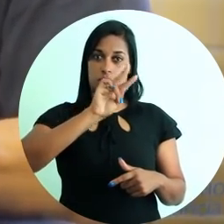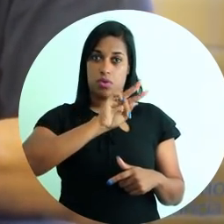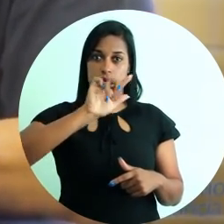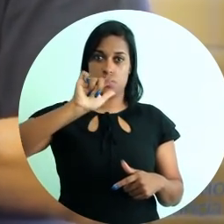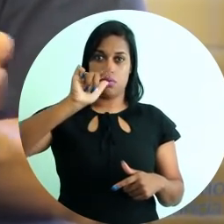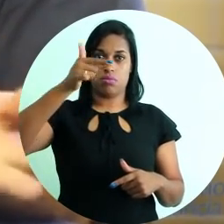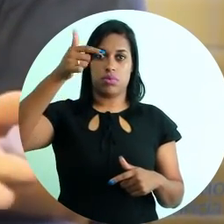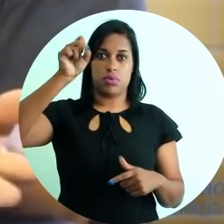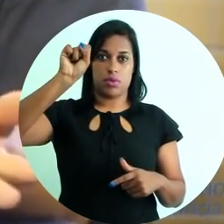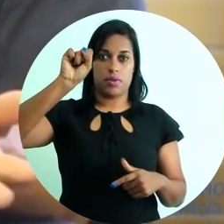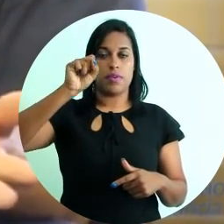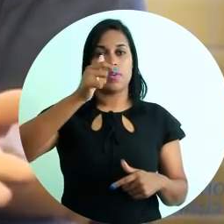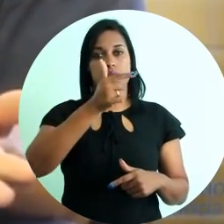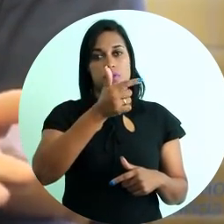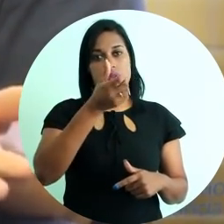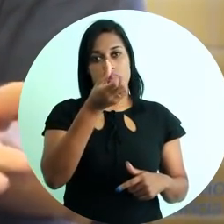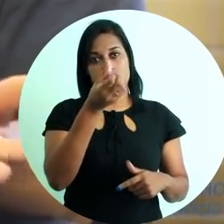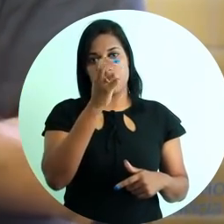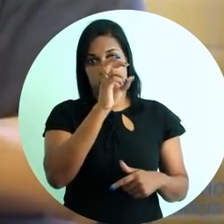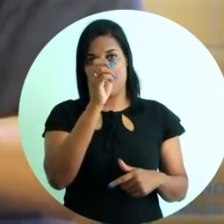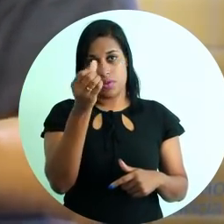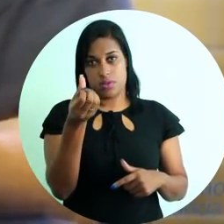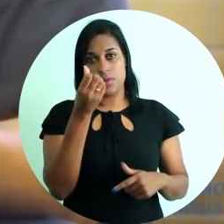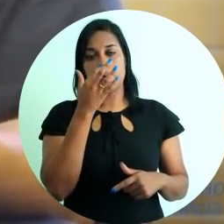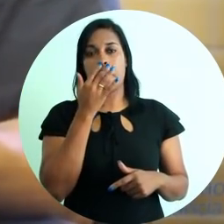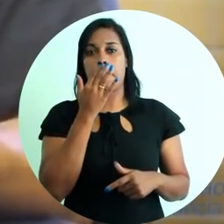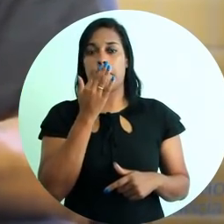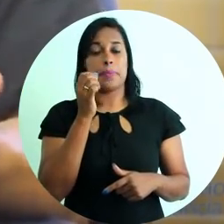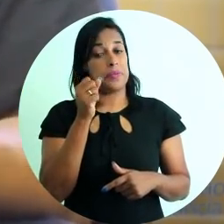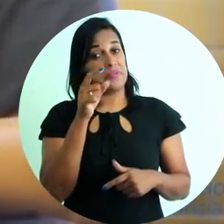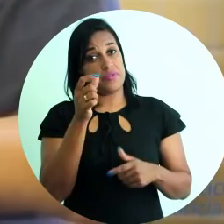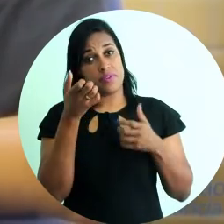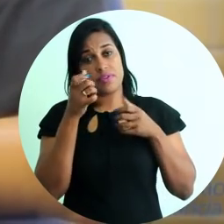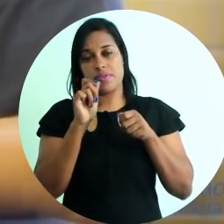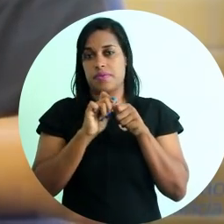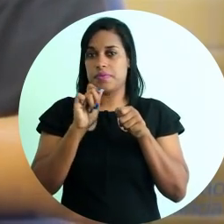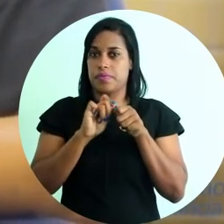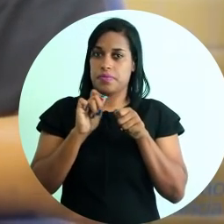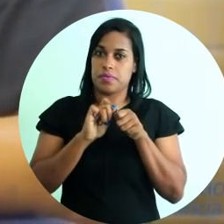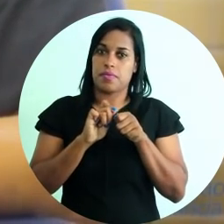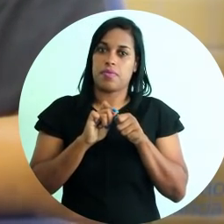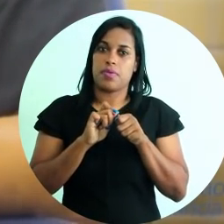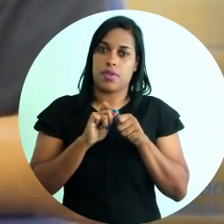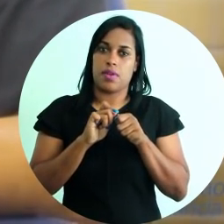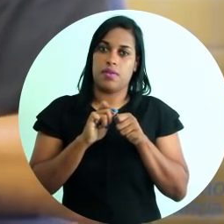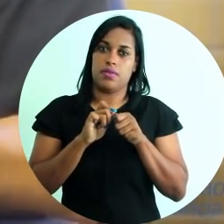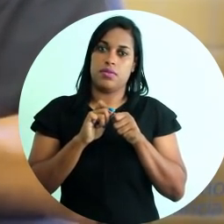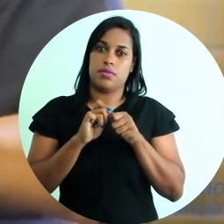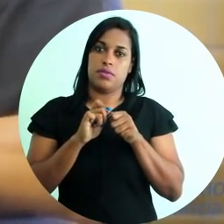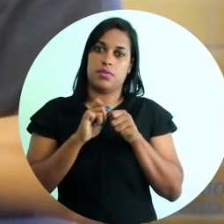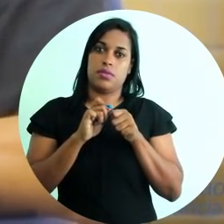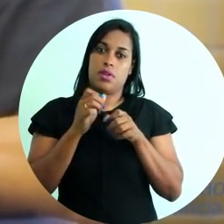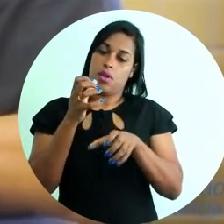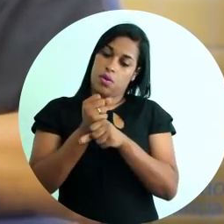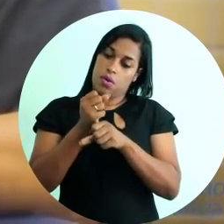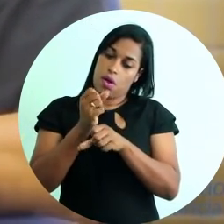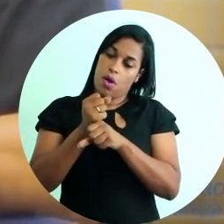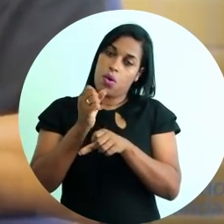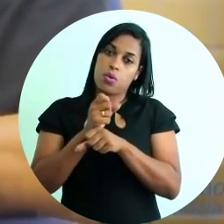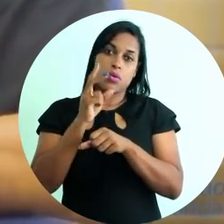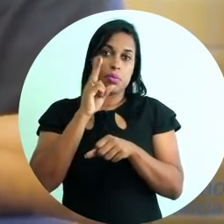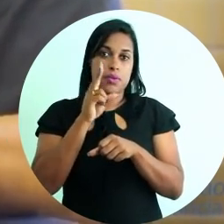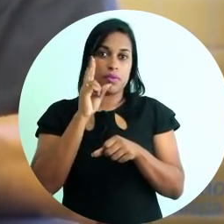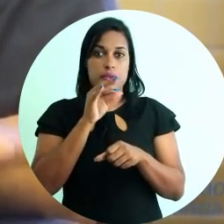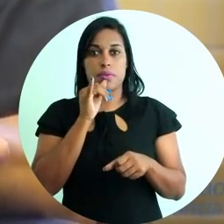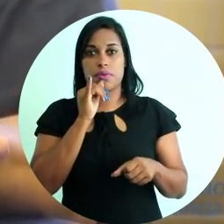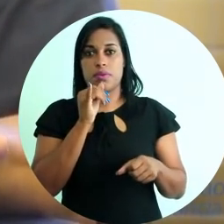é 256, que são 256 cores. Se você quiser fazer a conta para ver quanto tem,